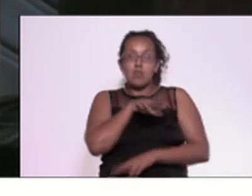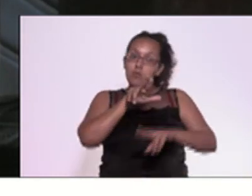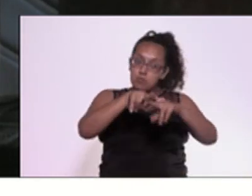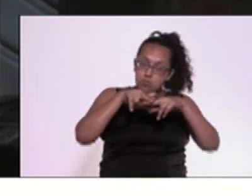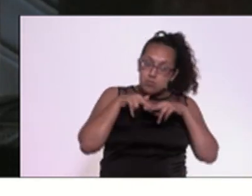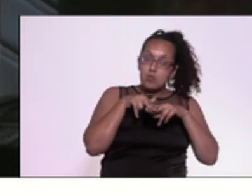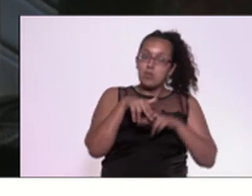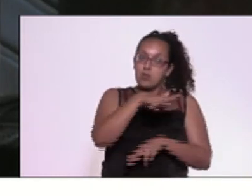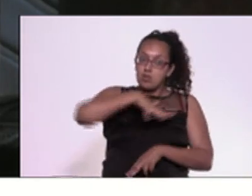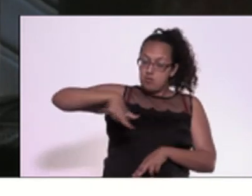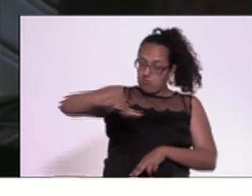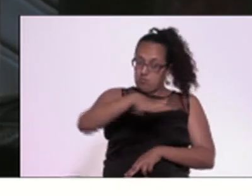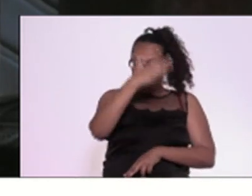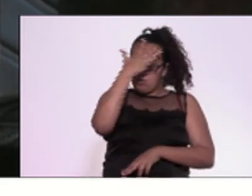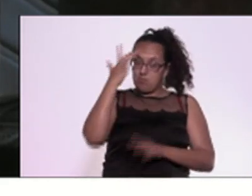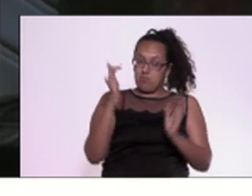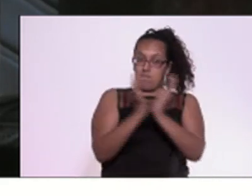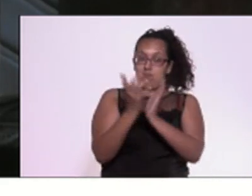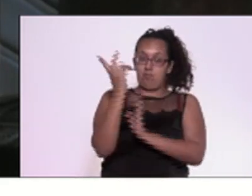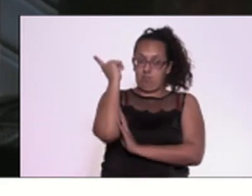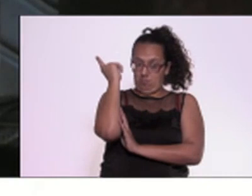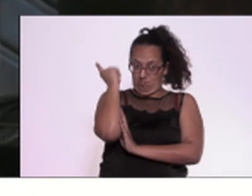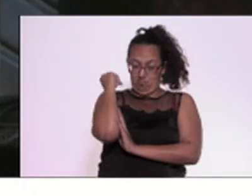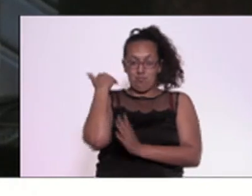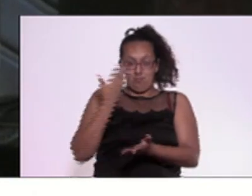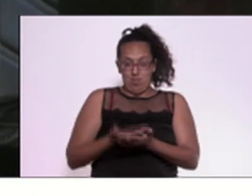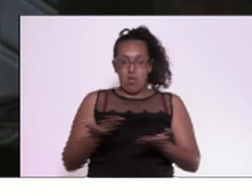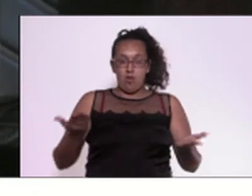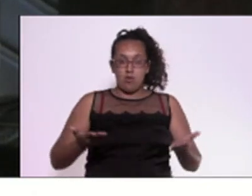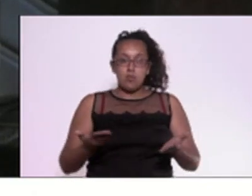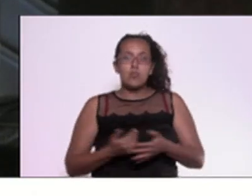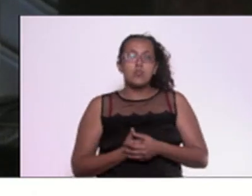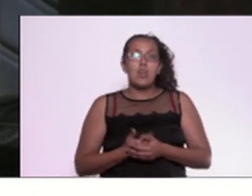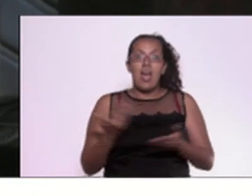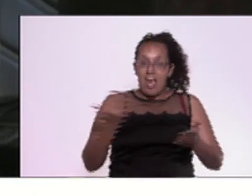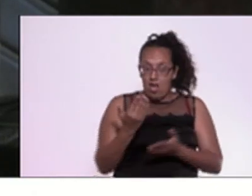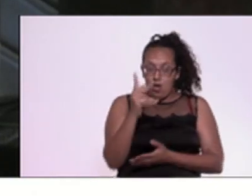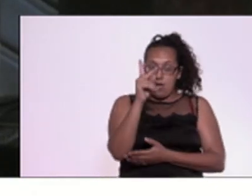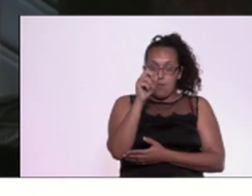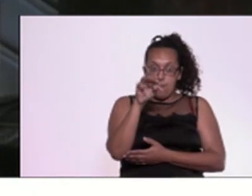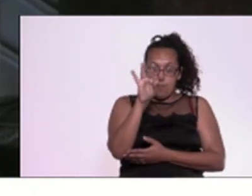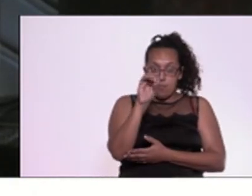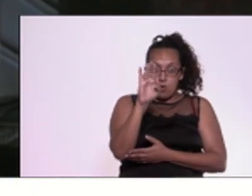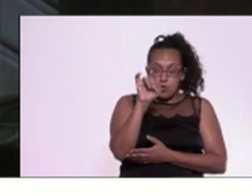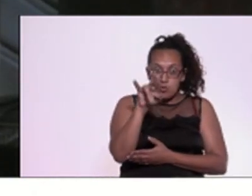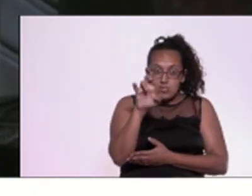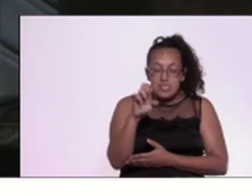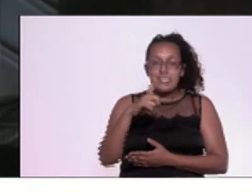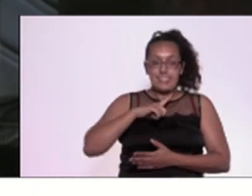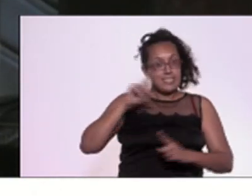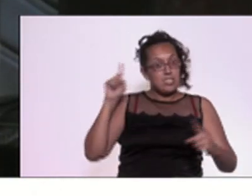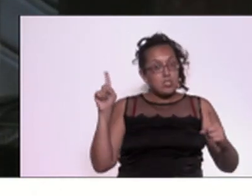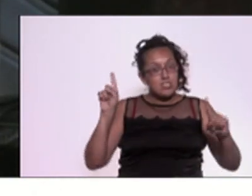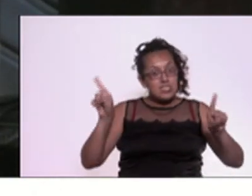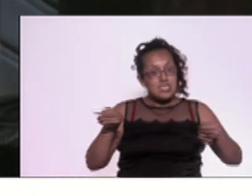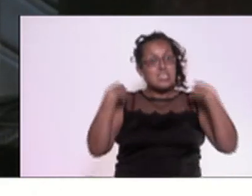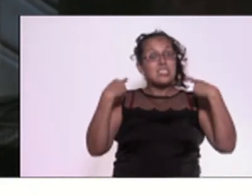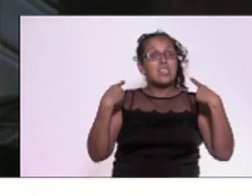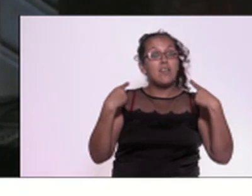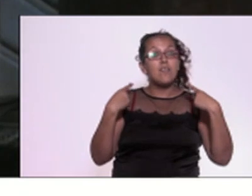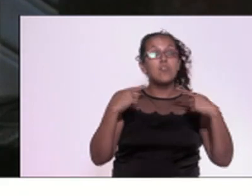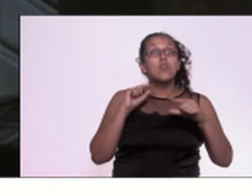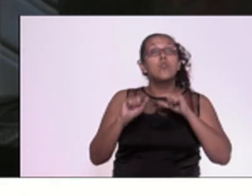lá em 2009, porque talvez eu tivesse escolhido outros caminhos que a realidade do dia a dia acabam forçando a gente a